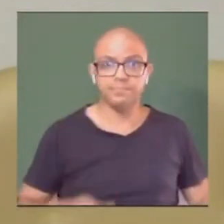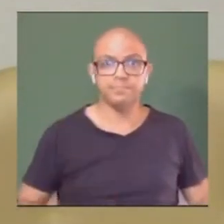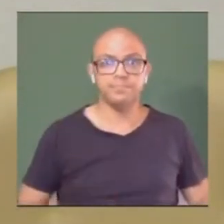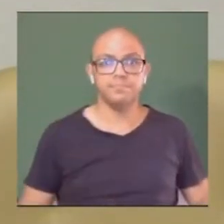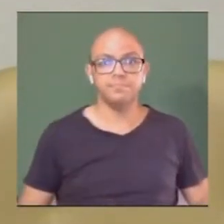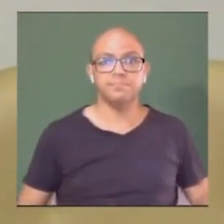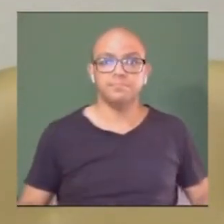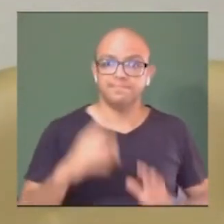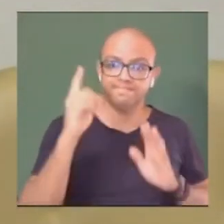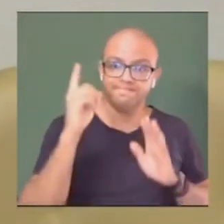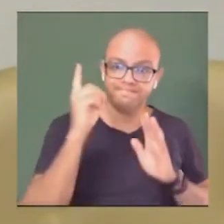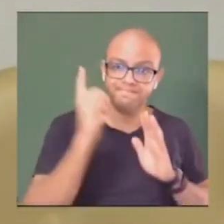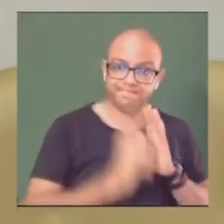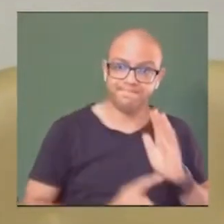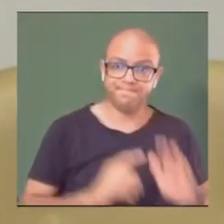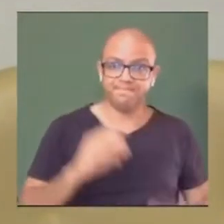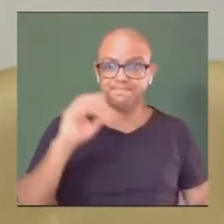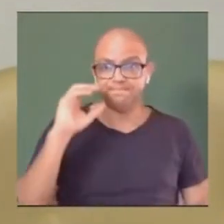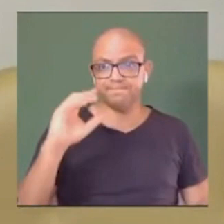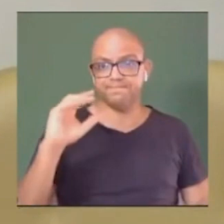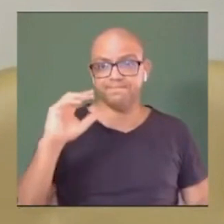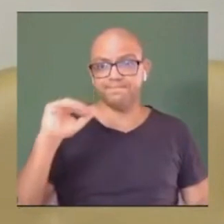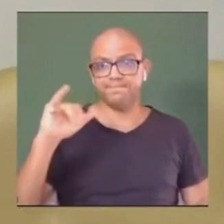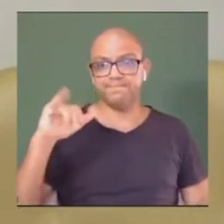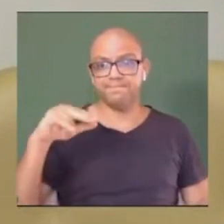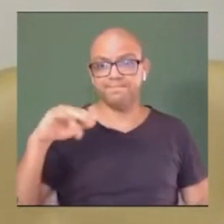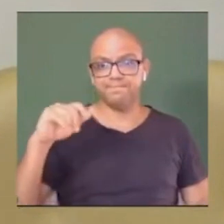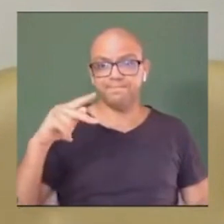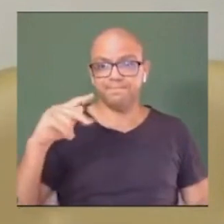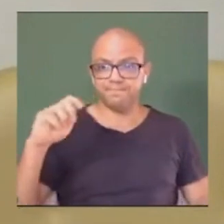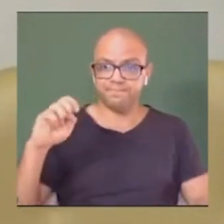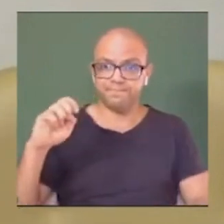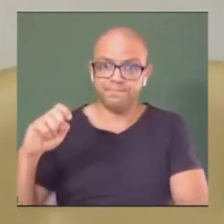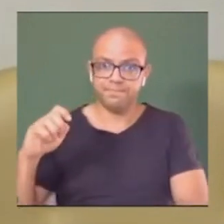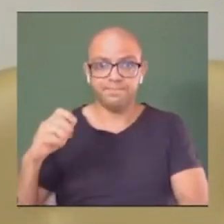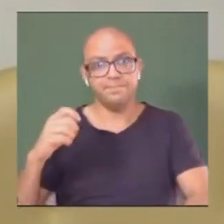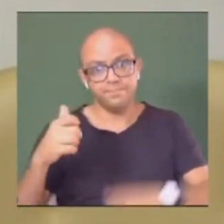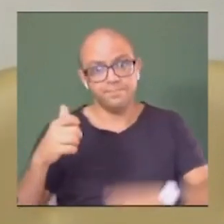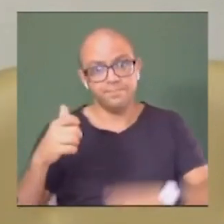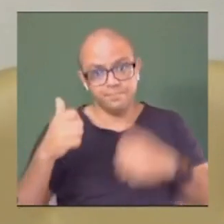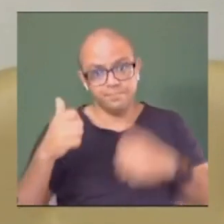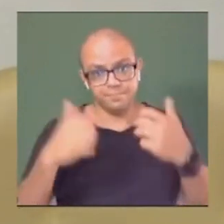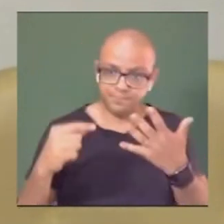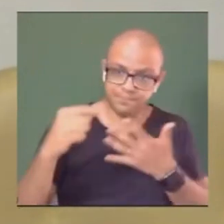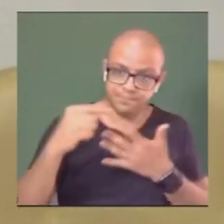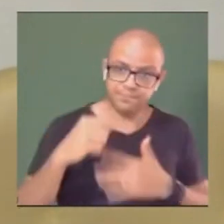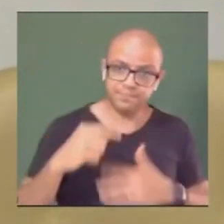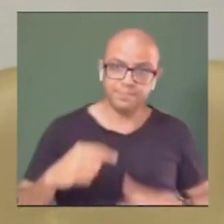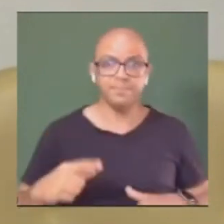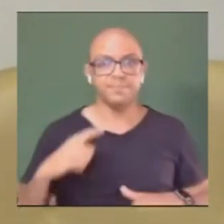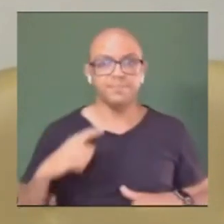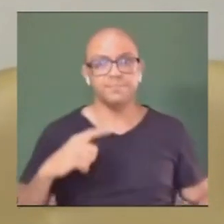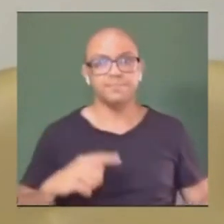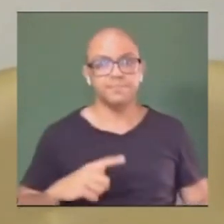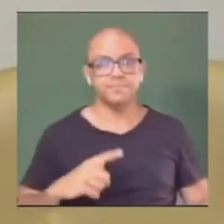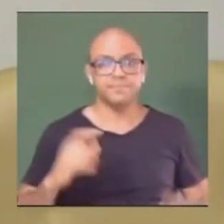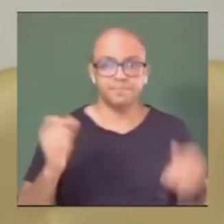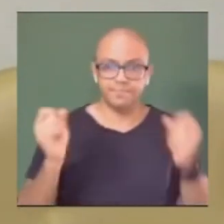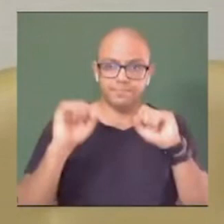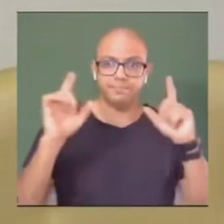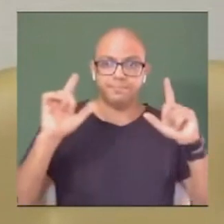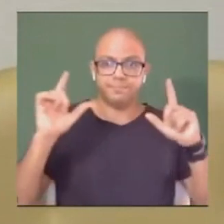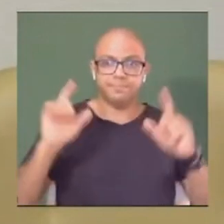do Sinesp e eu quero falar aqui alguns pontos que me chamaram a atenção